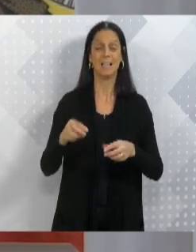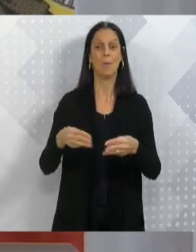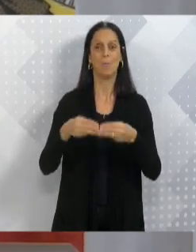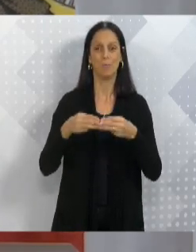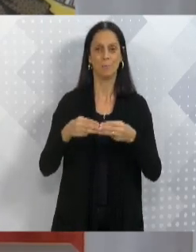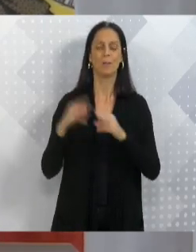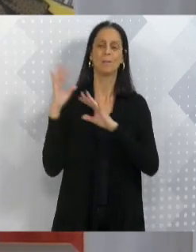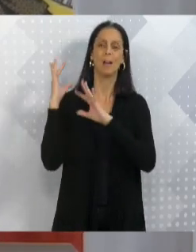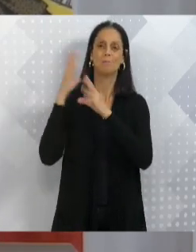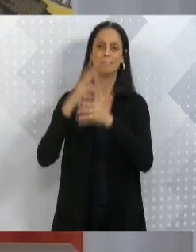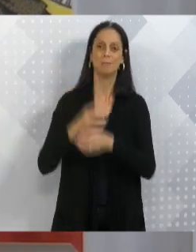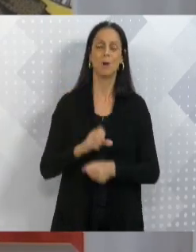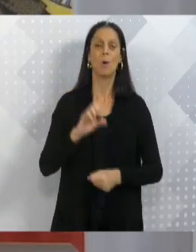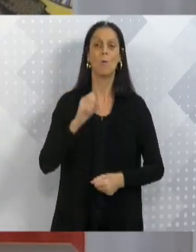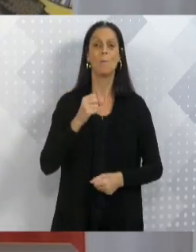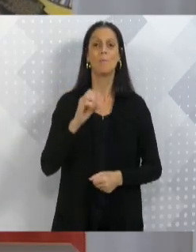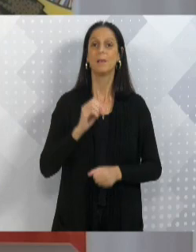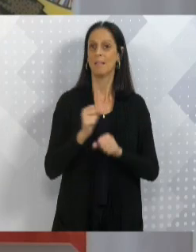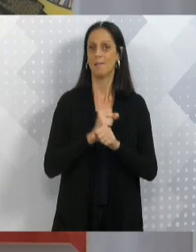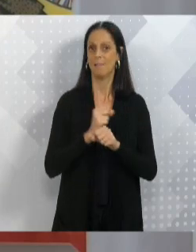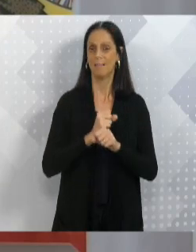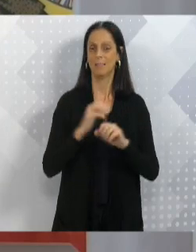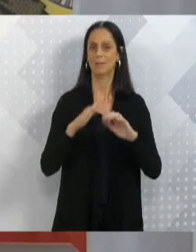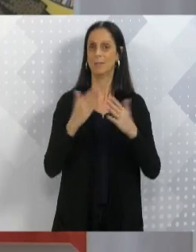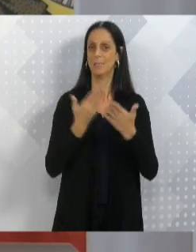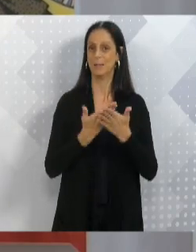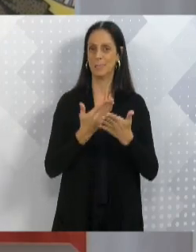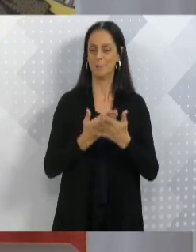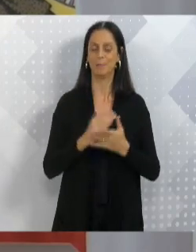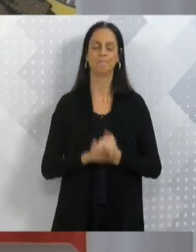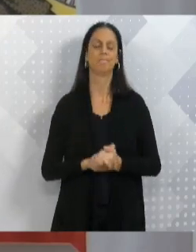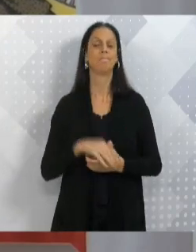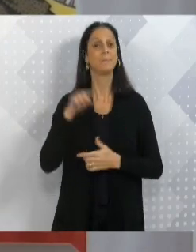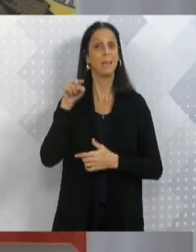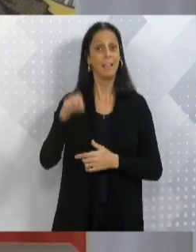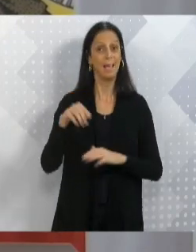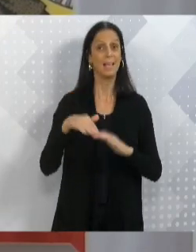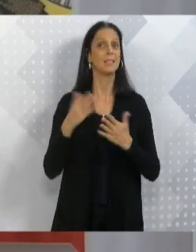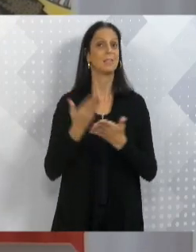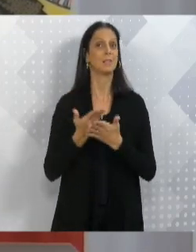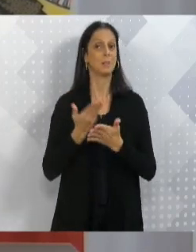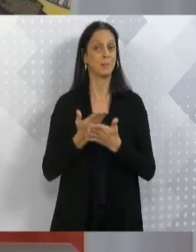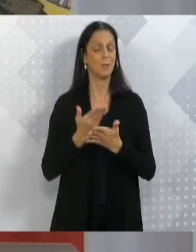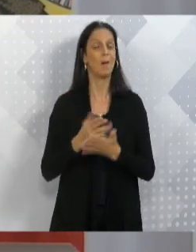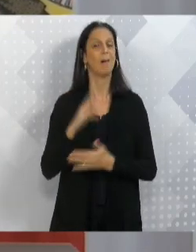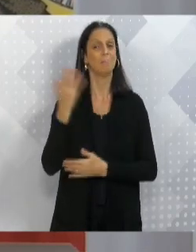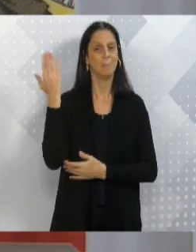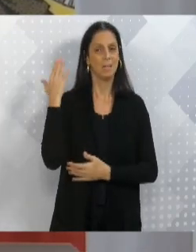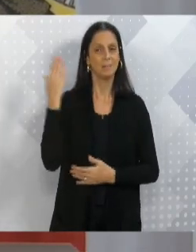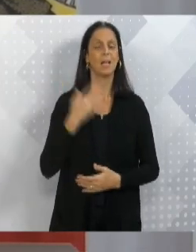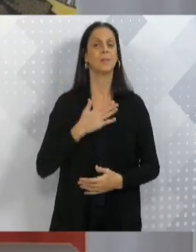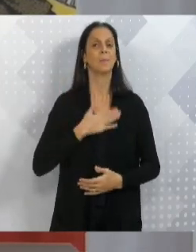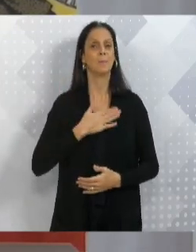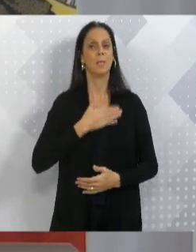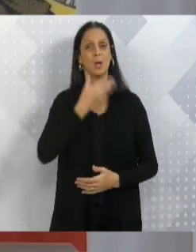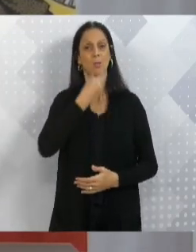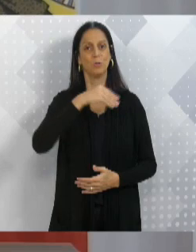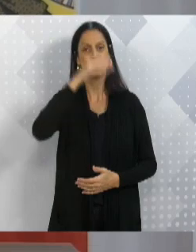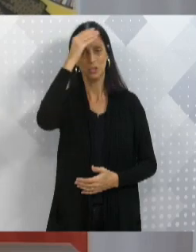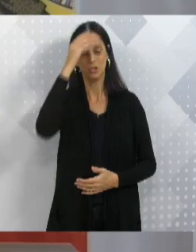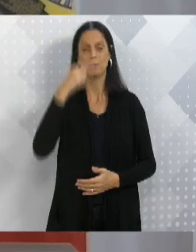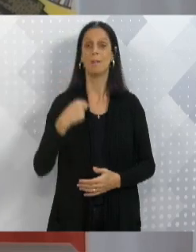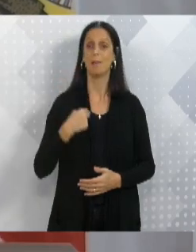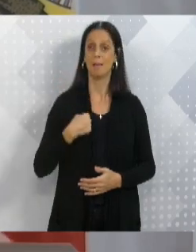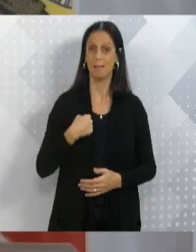Esteves. Este colégio, sempre vereador Brás, cuja meus tios, eu,